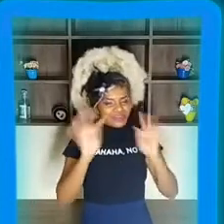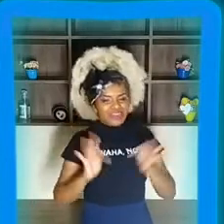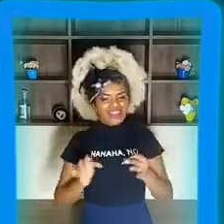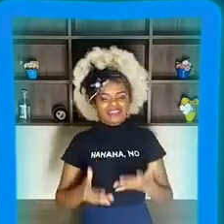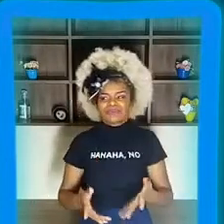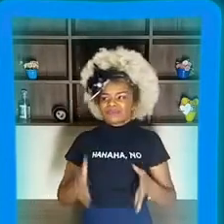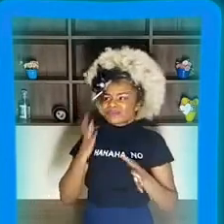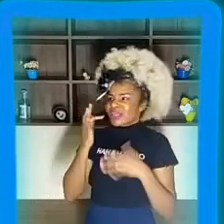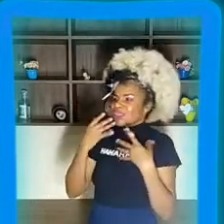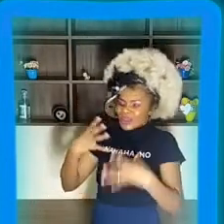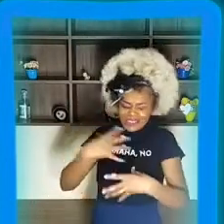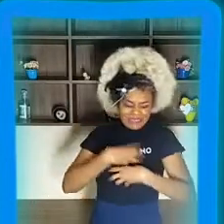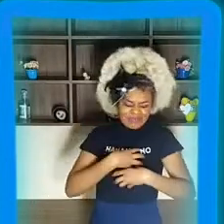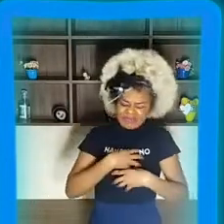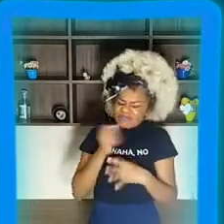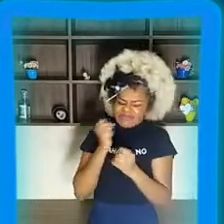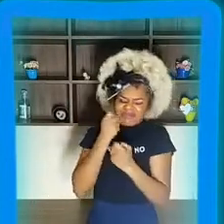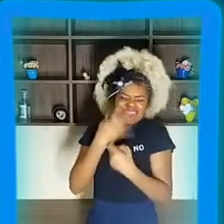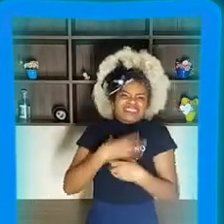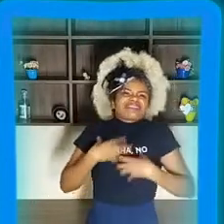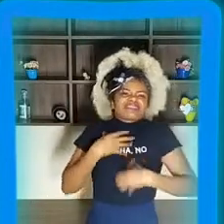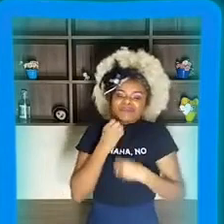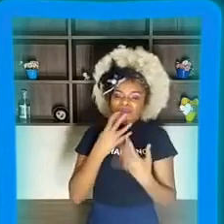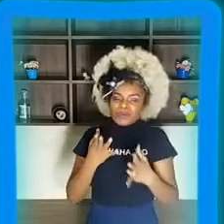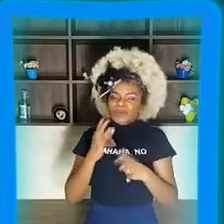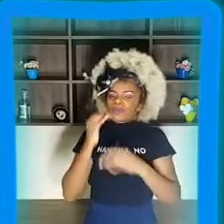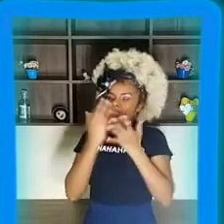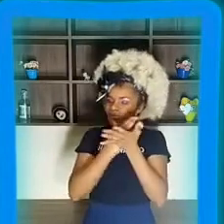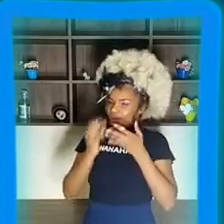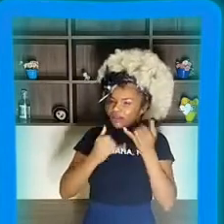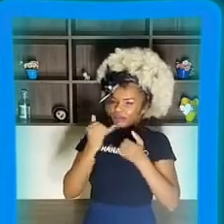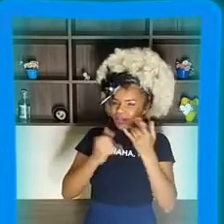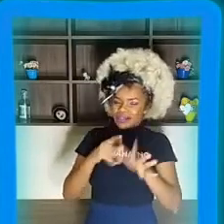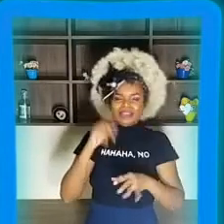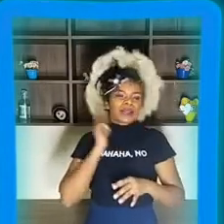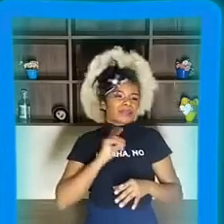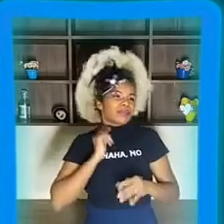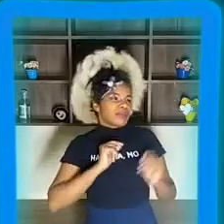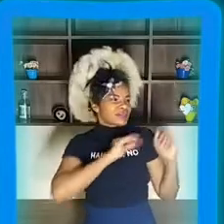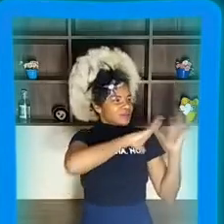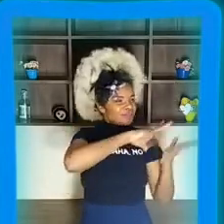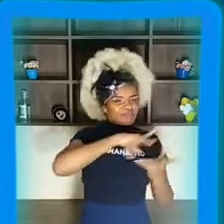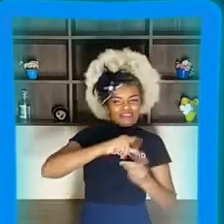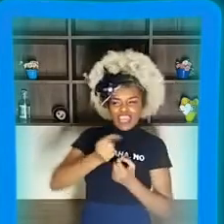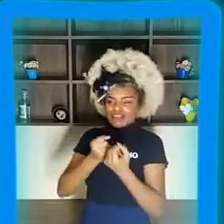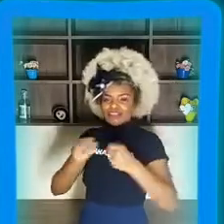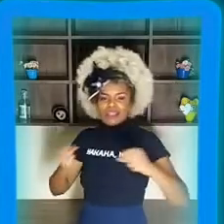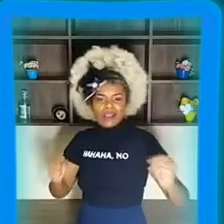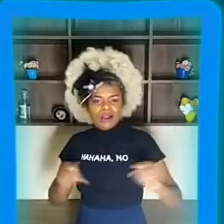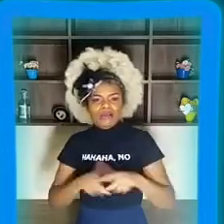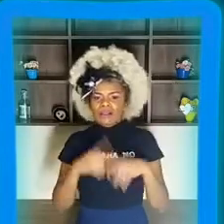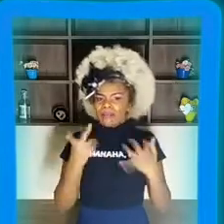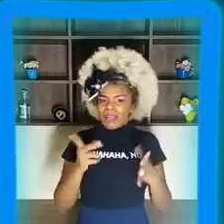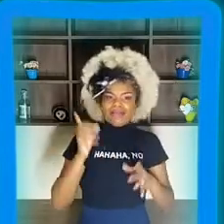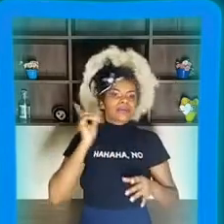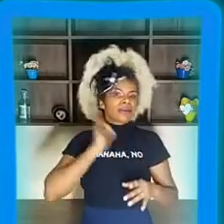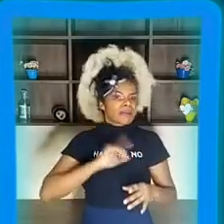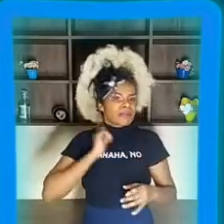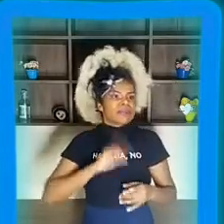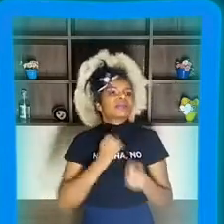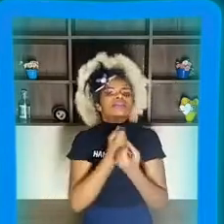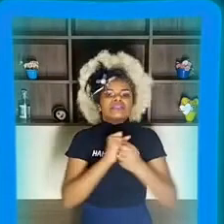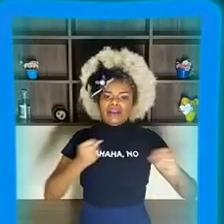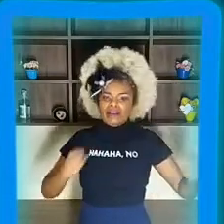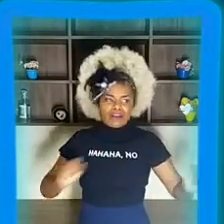mas bate assim direto. Eu tava brincando no início, aquela coisa de Minas ser o universo e é enorme. Mas Minas é grande e é